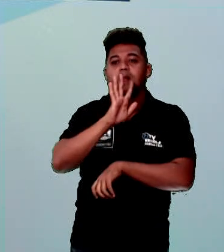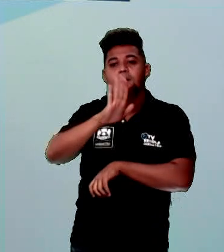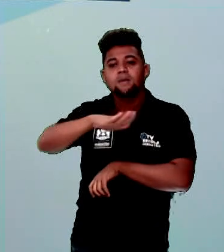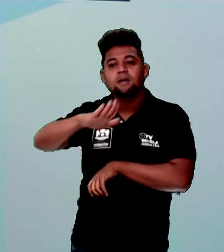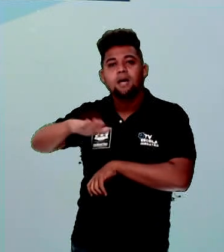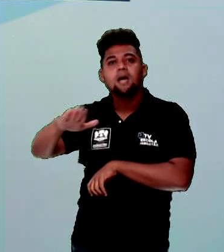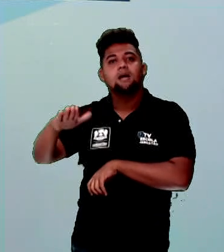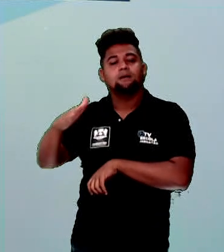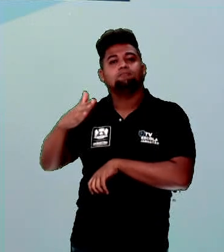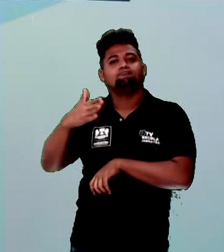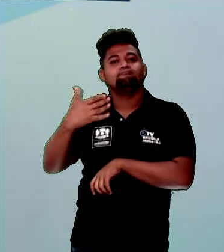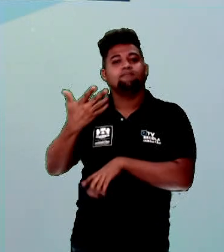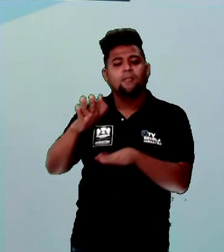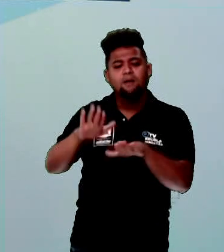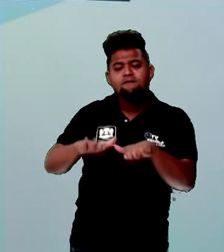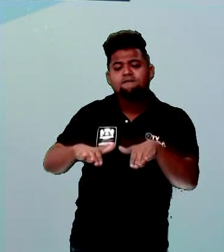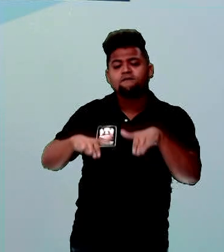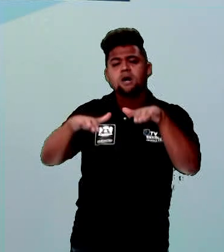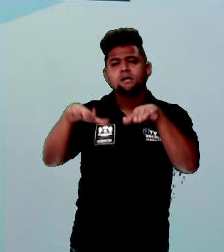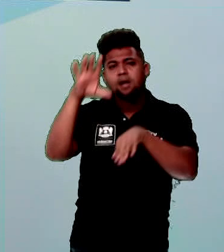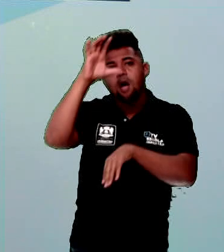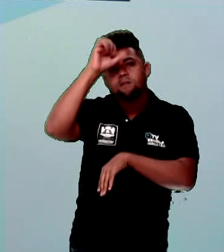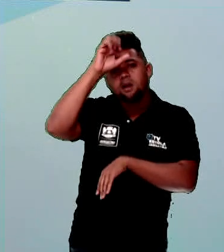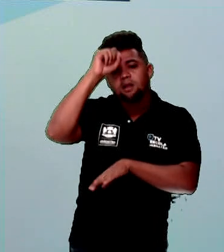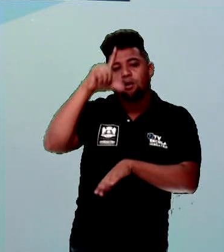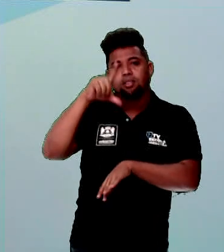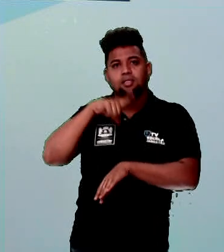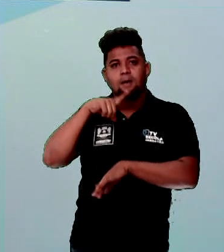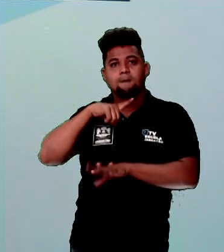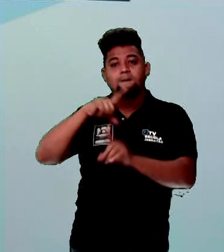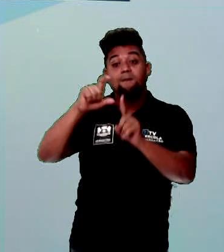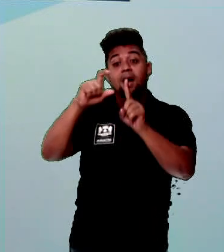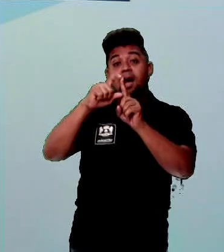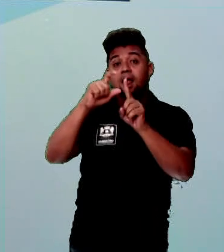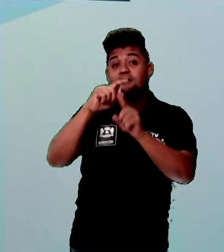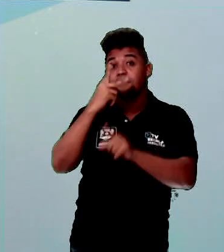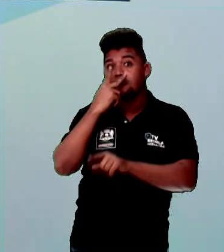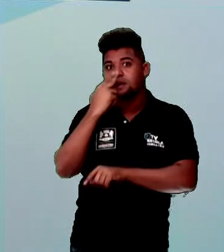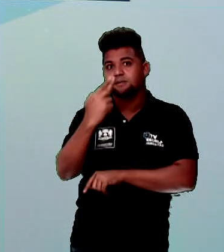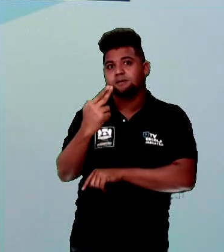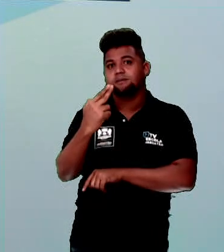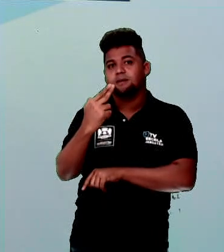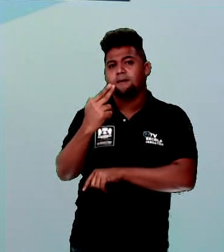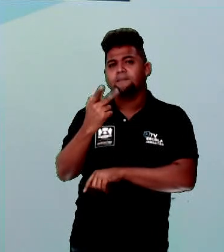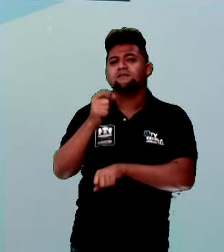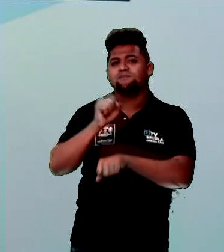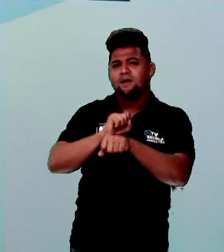ouviam durante a infância e que tenham palavras que sejam bem parecidas.